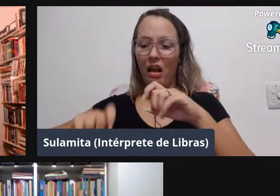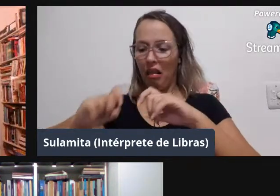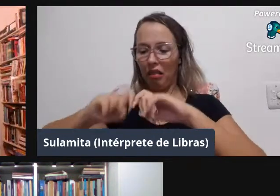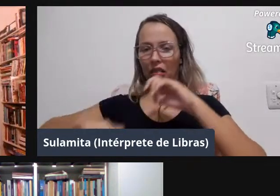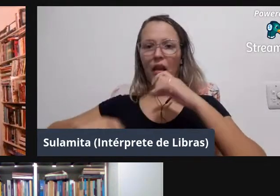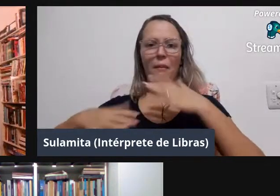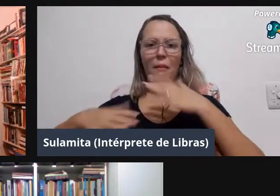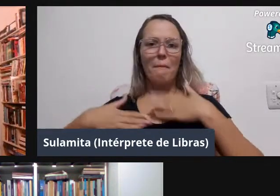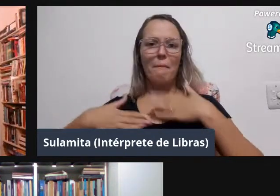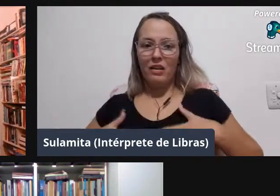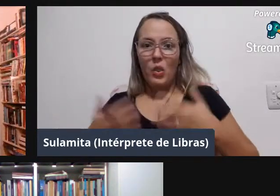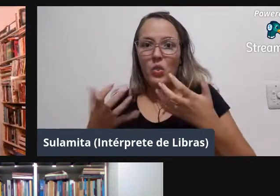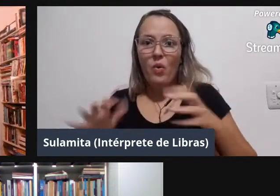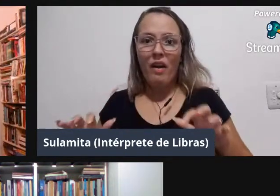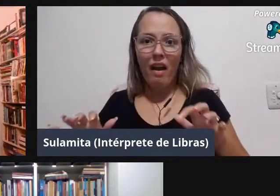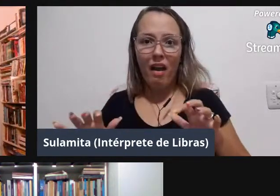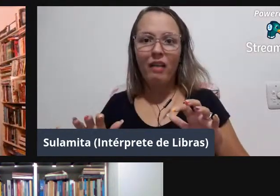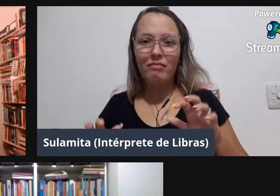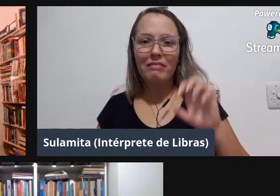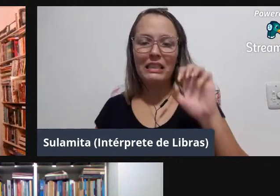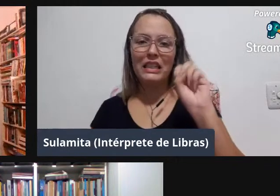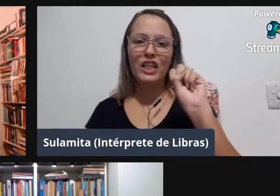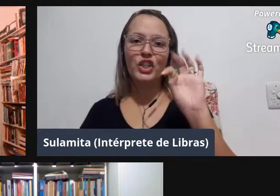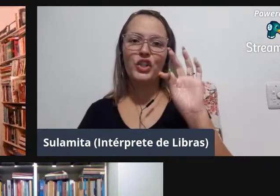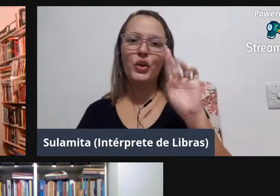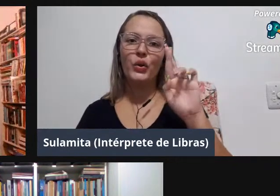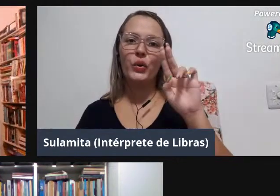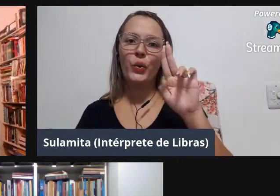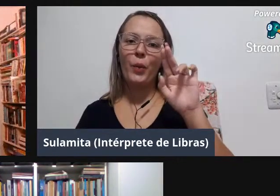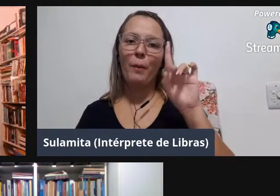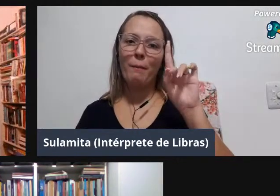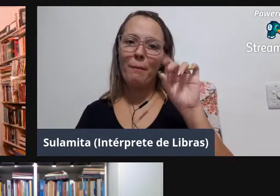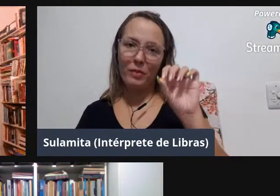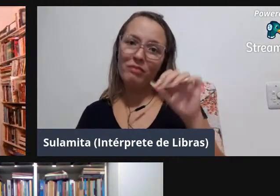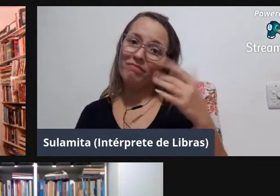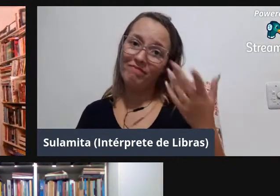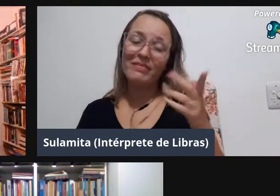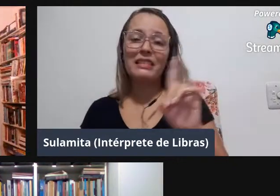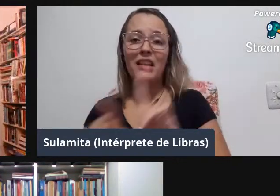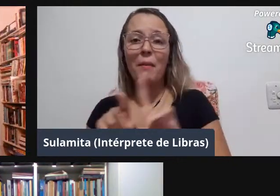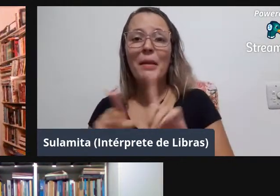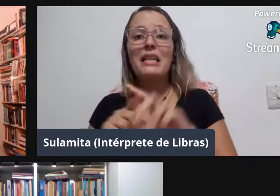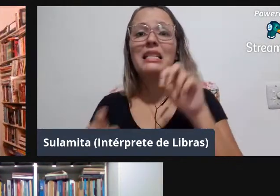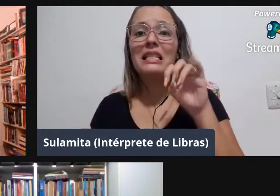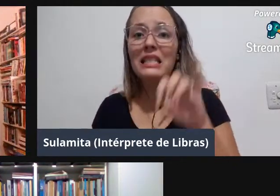morrer, né, de morte violenta do que os não negros, e assim por diante. Então,